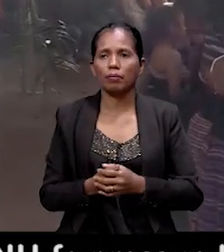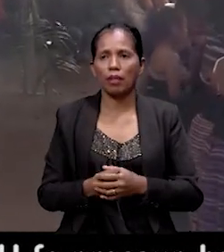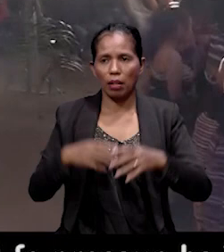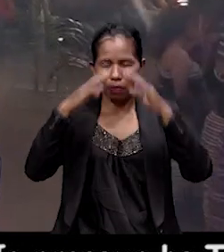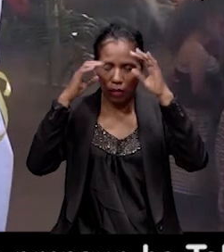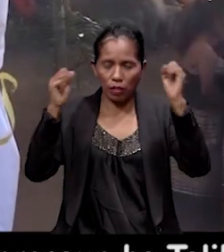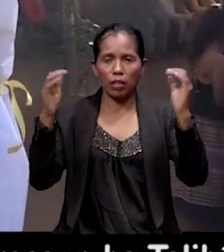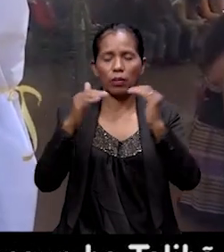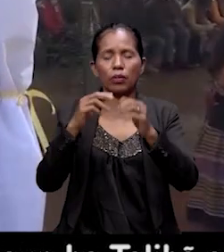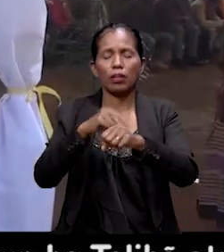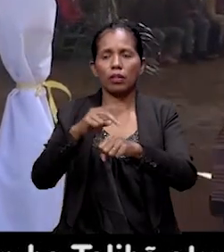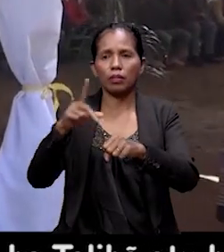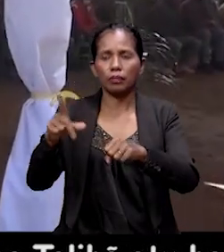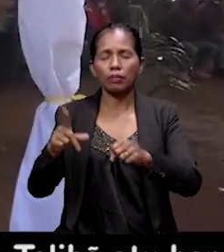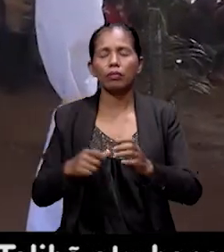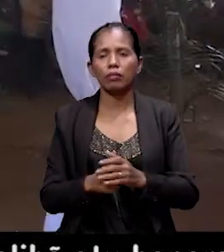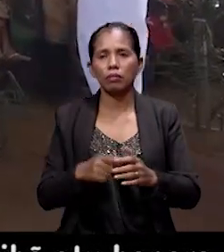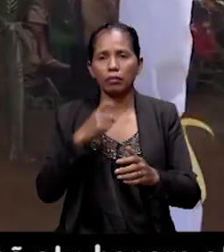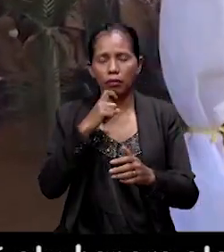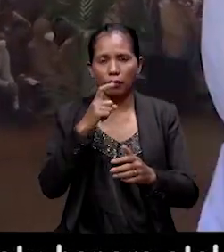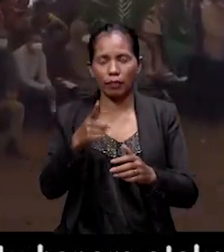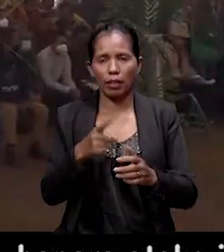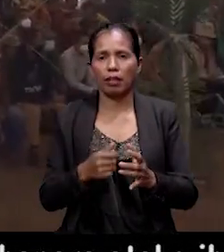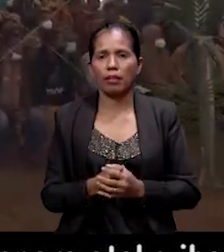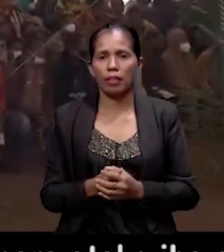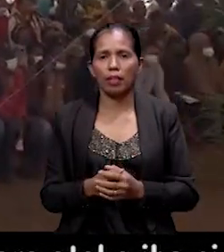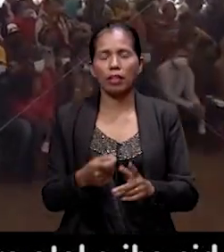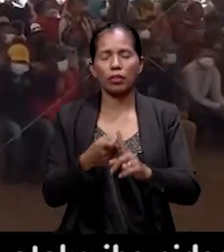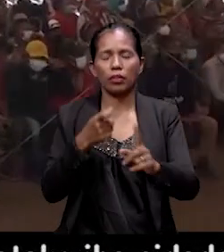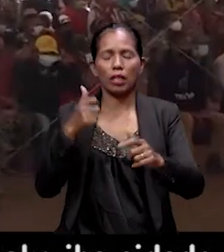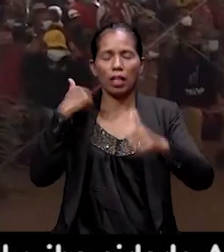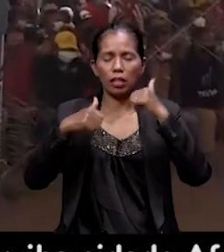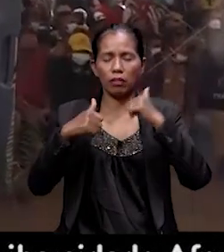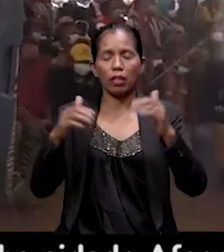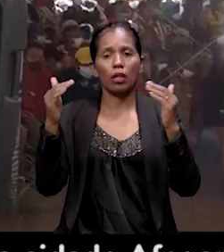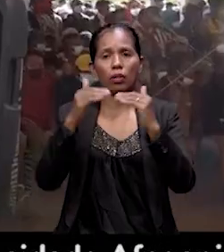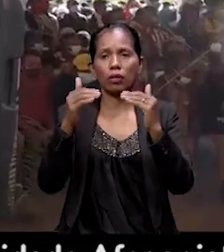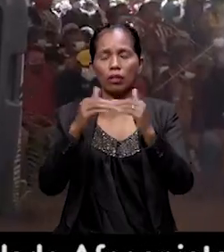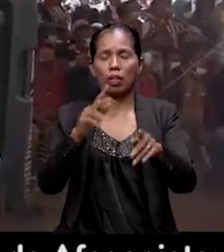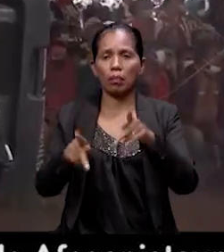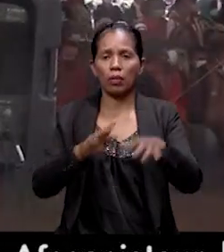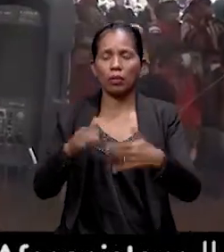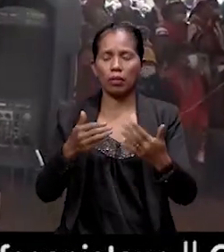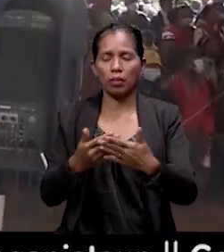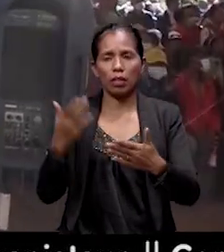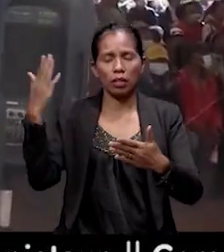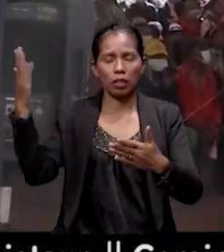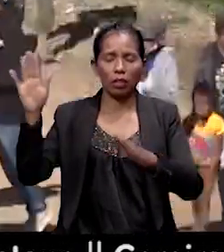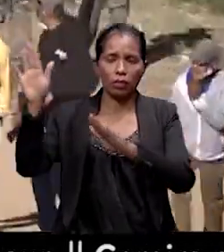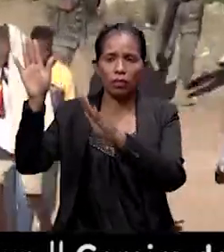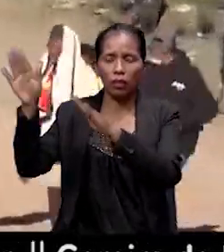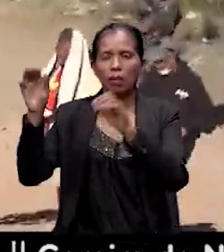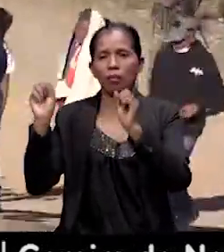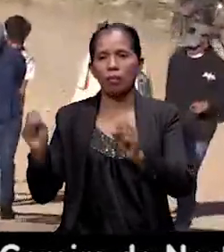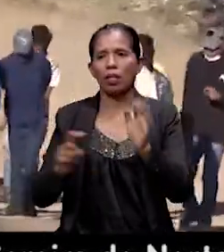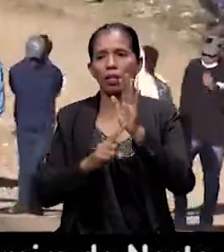Retiro Nacional, né, Elizabeth Lino Araújo Mossateten, liu-se a atividade de retiro, né, comunidade Sira e a área rural, bela ratou